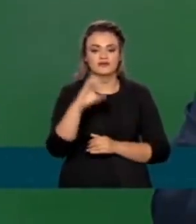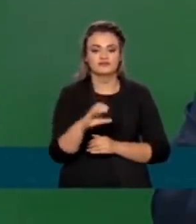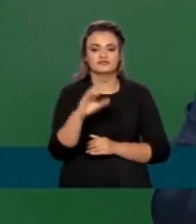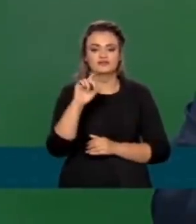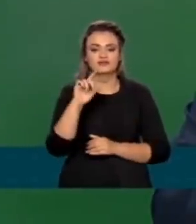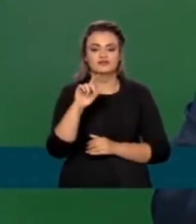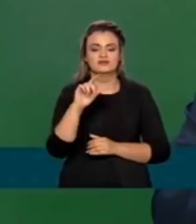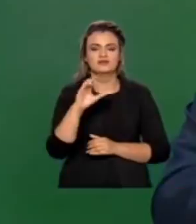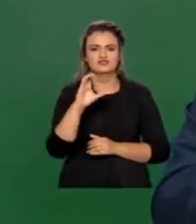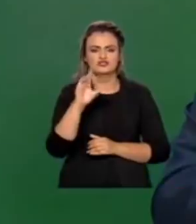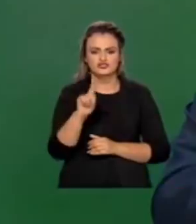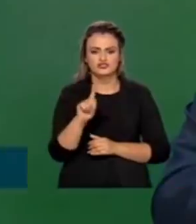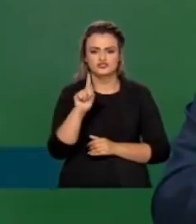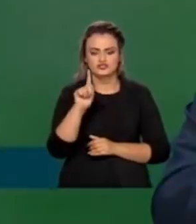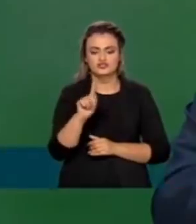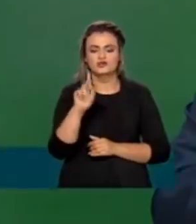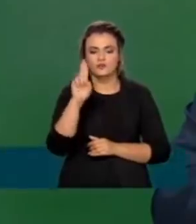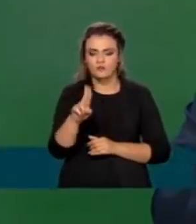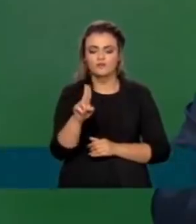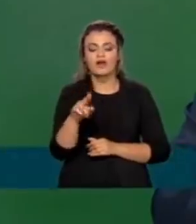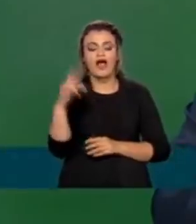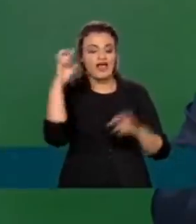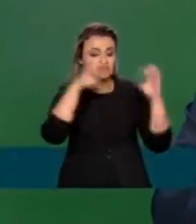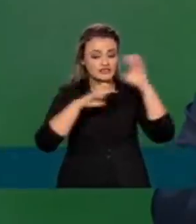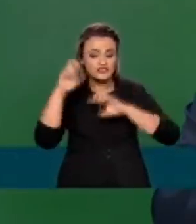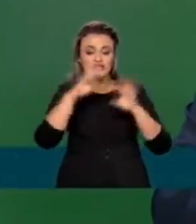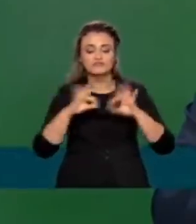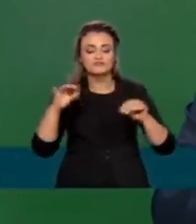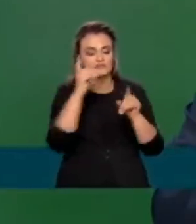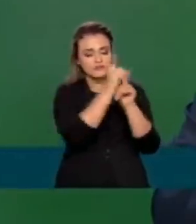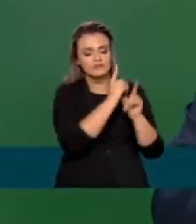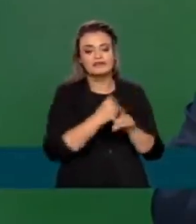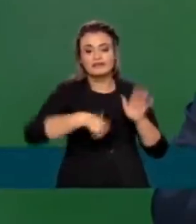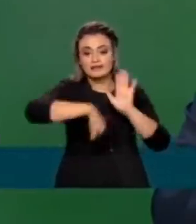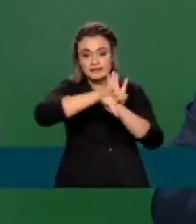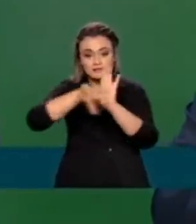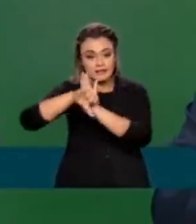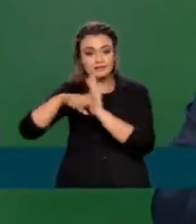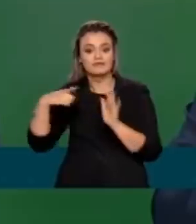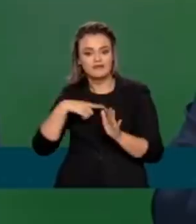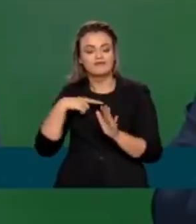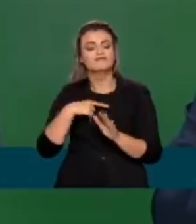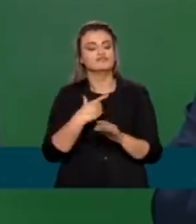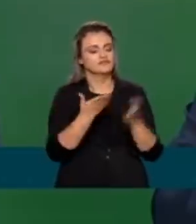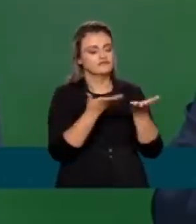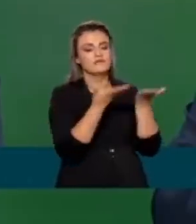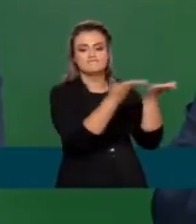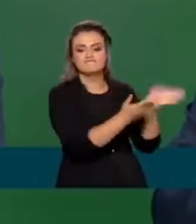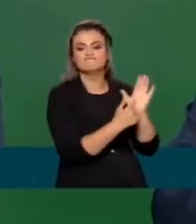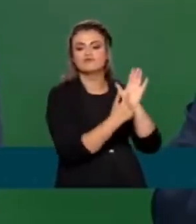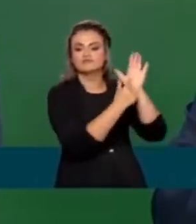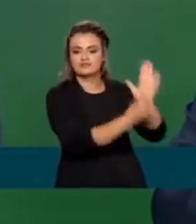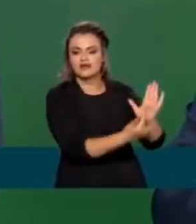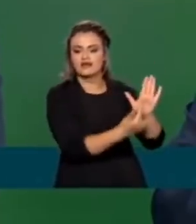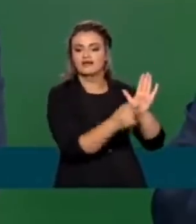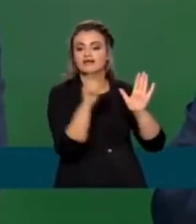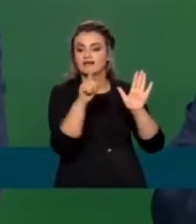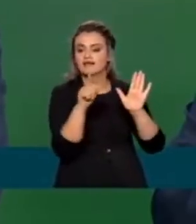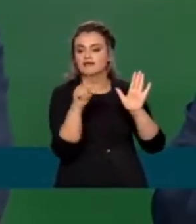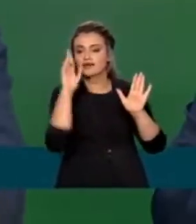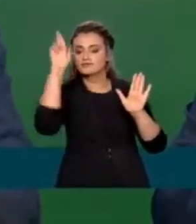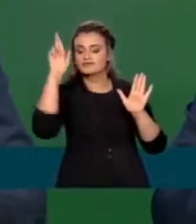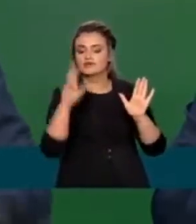República a investigação com os crimes cometidos pelo senhor